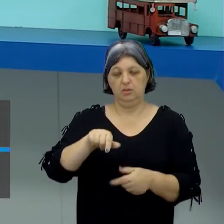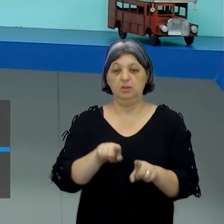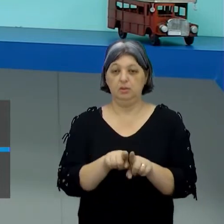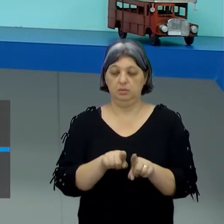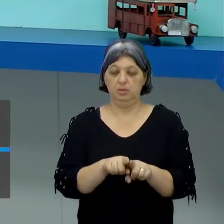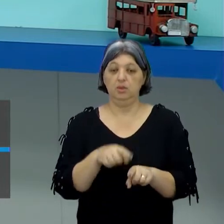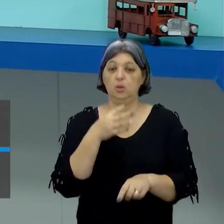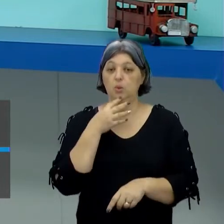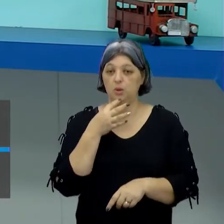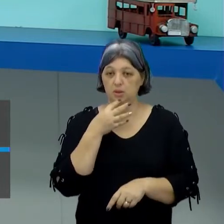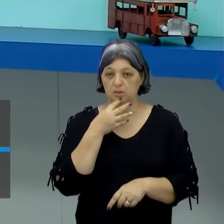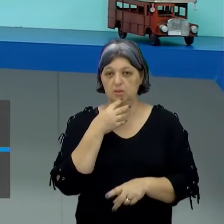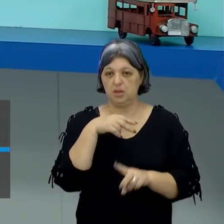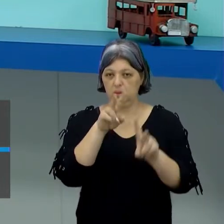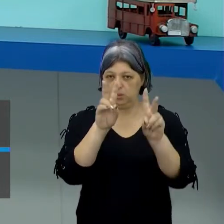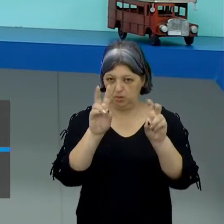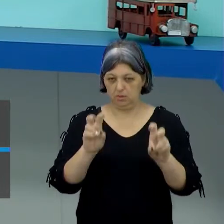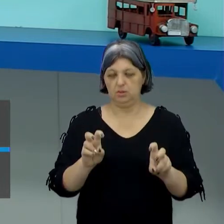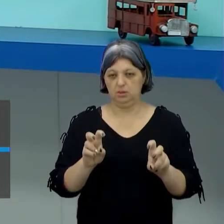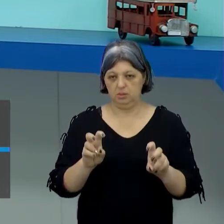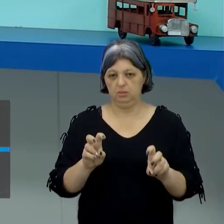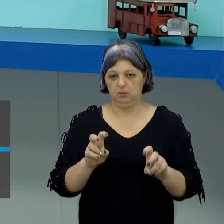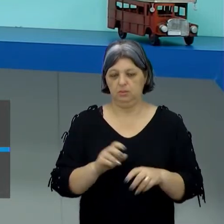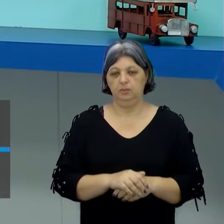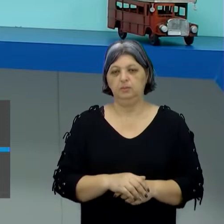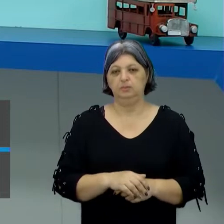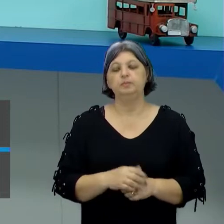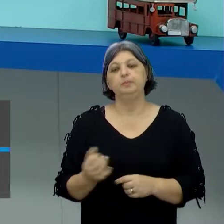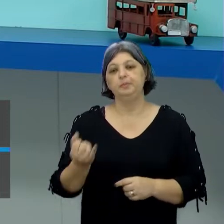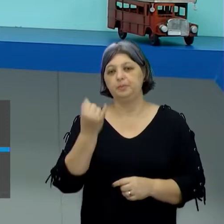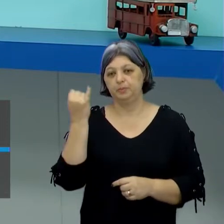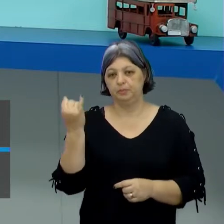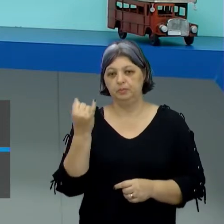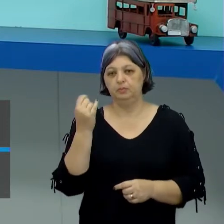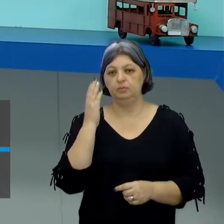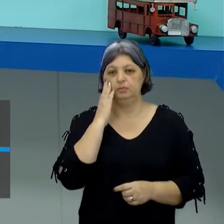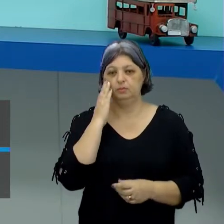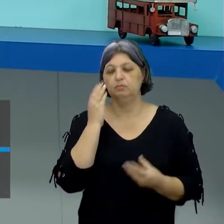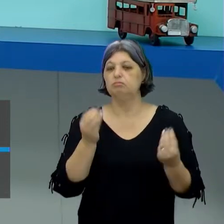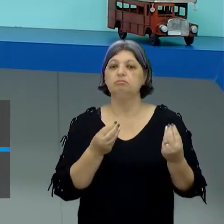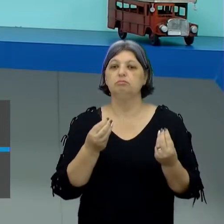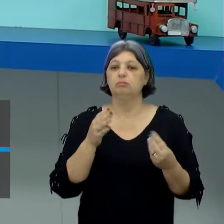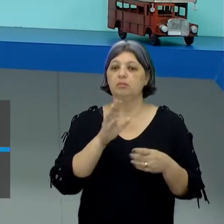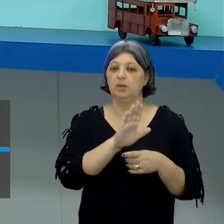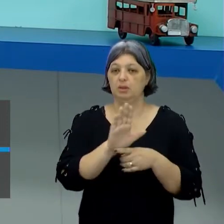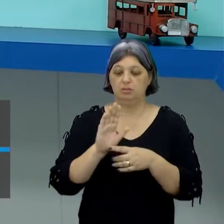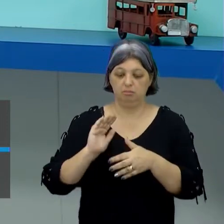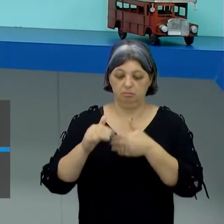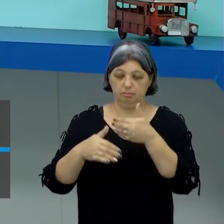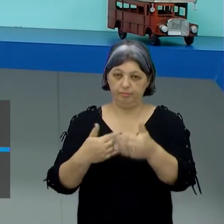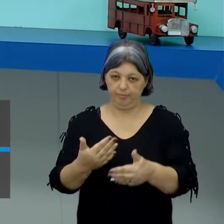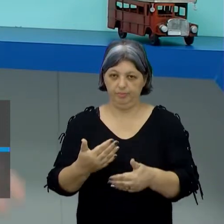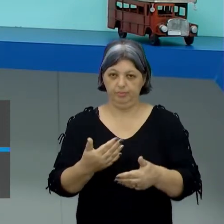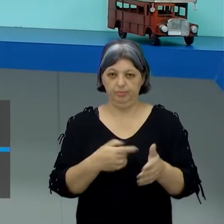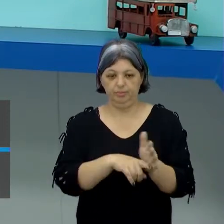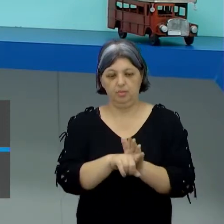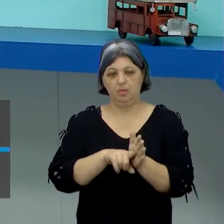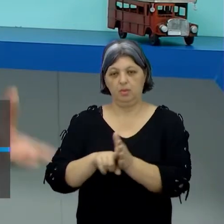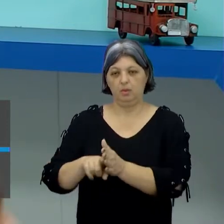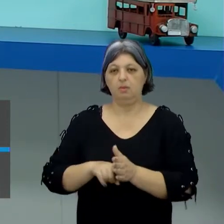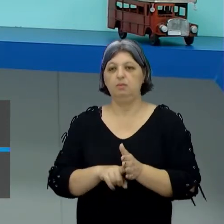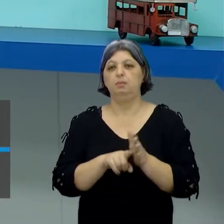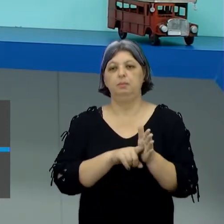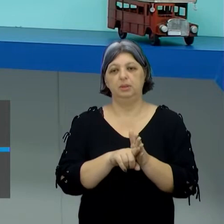termos, fica importante, então, a importância de conhecer esses termos para facilitar o processo de observação de vocês,